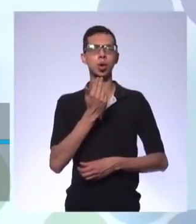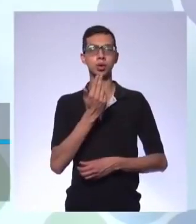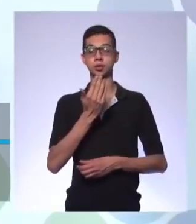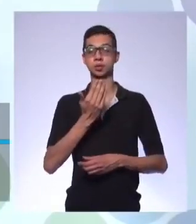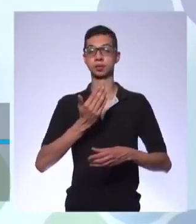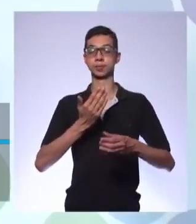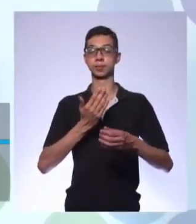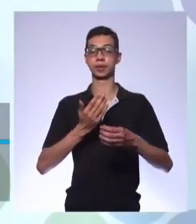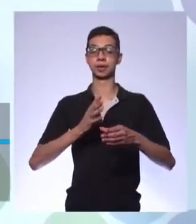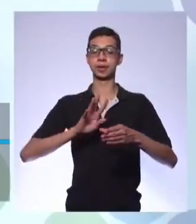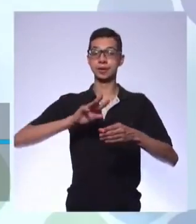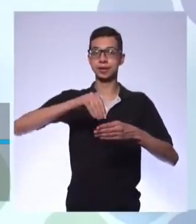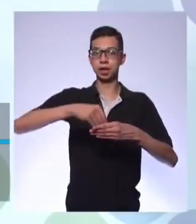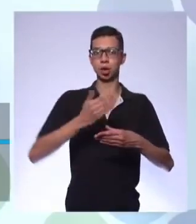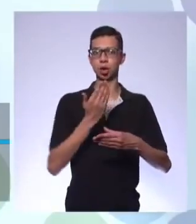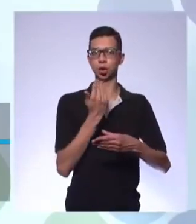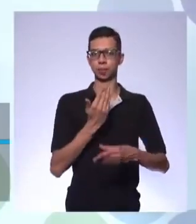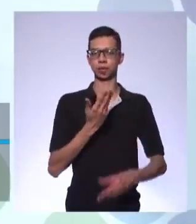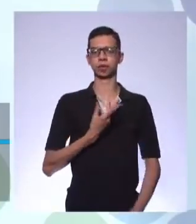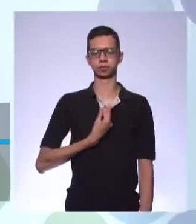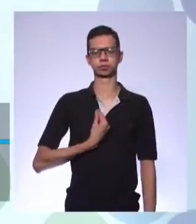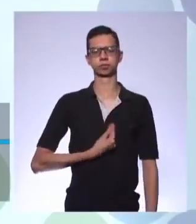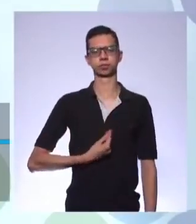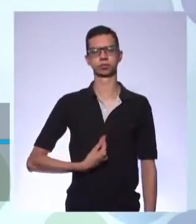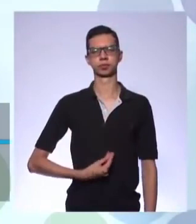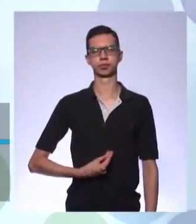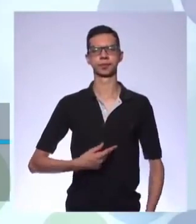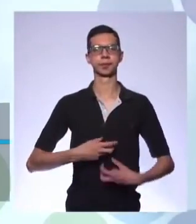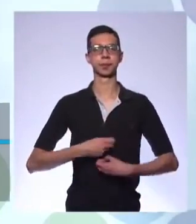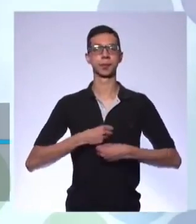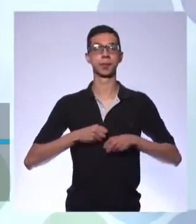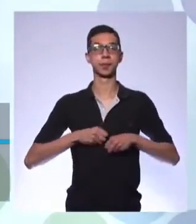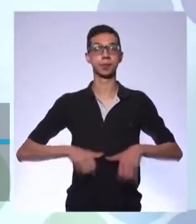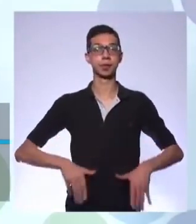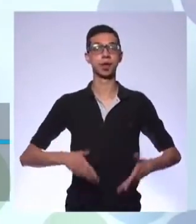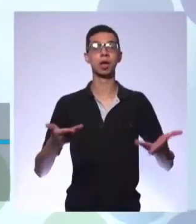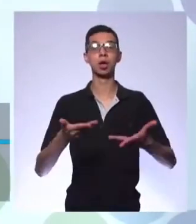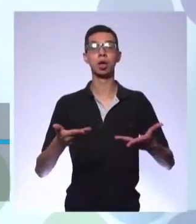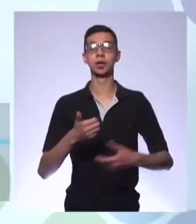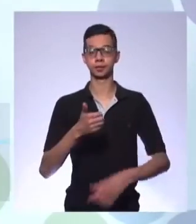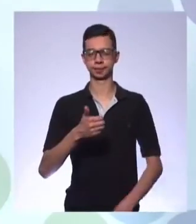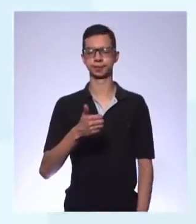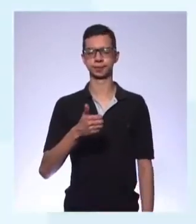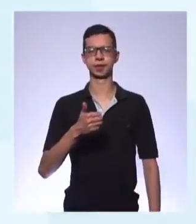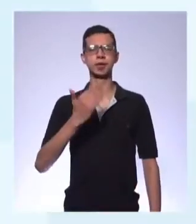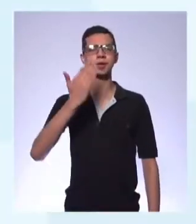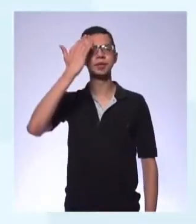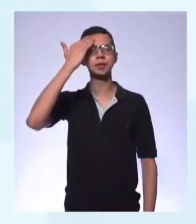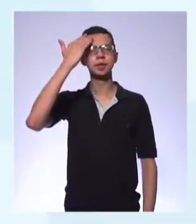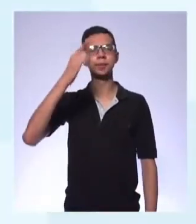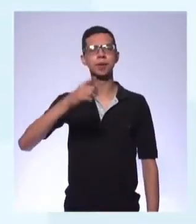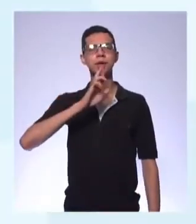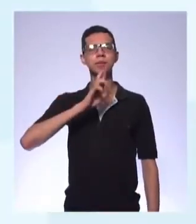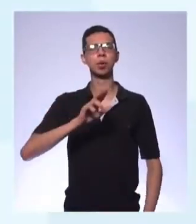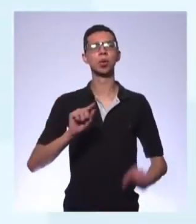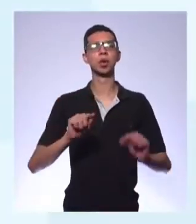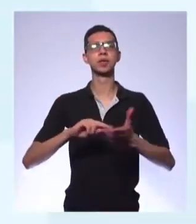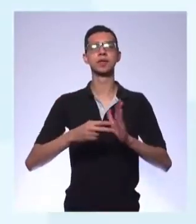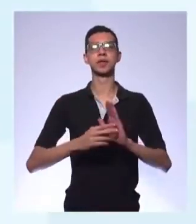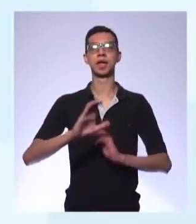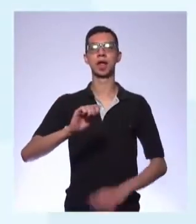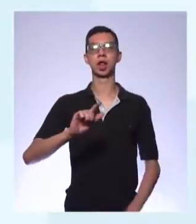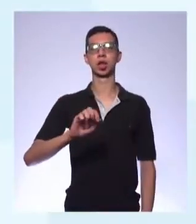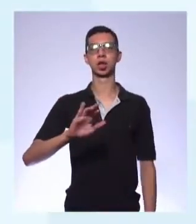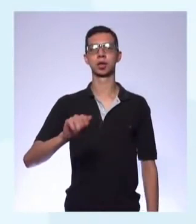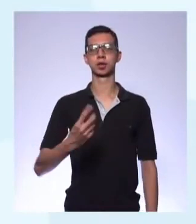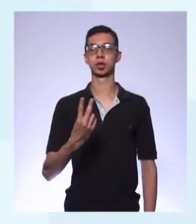ok? Muito bem. Agora eu quero saber de vocês o seguinte. O que é caloria? 2